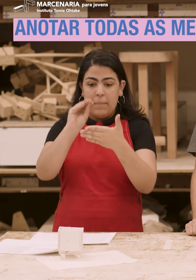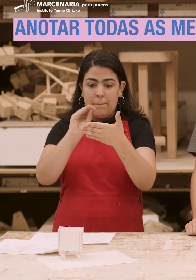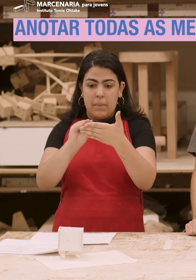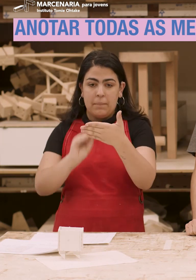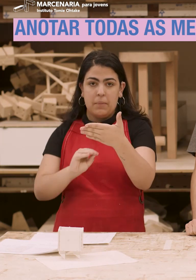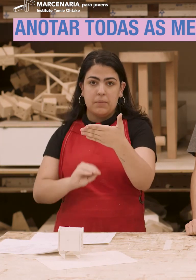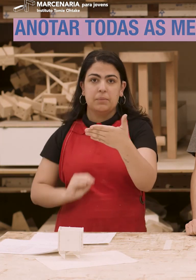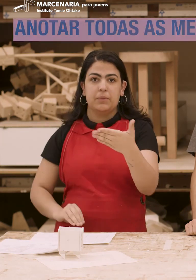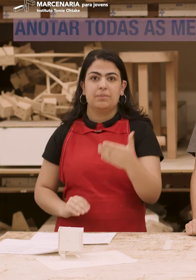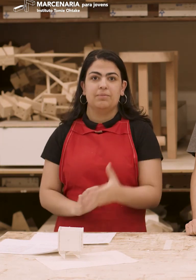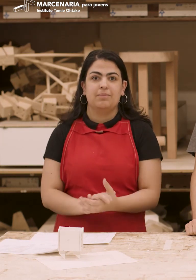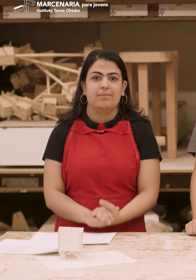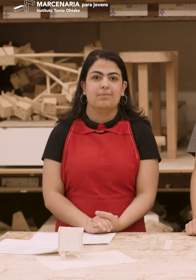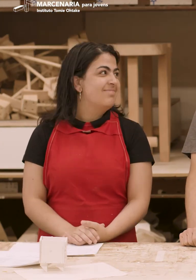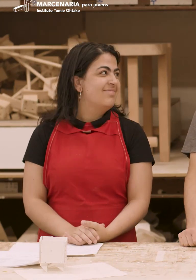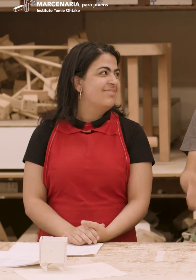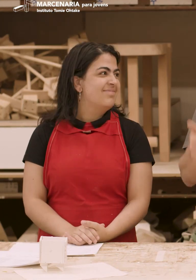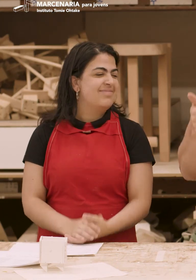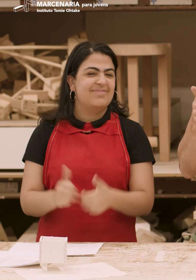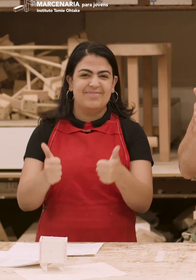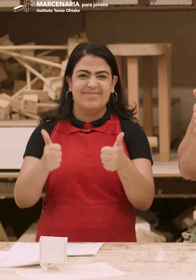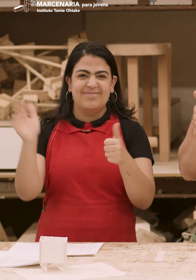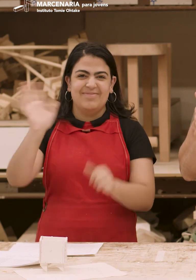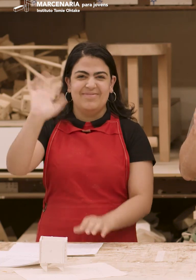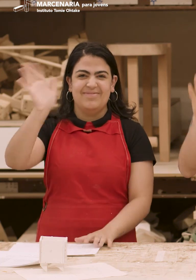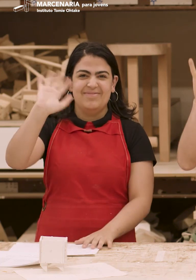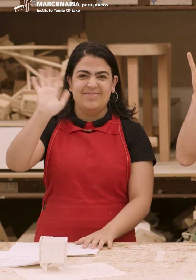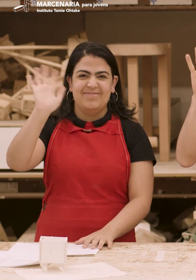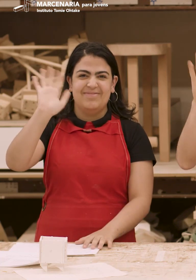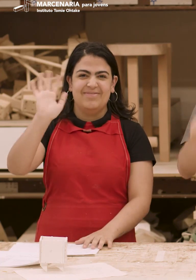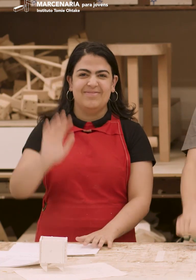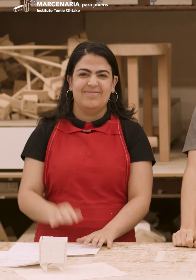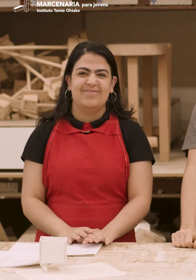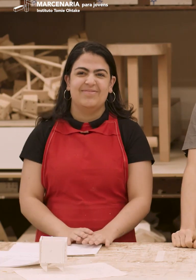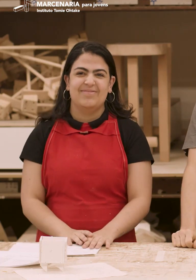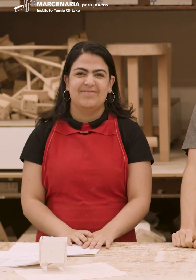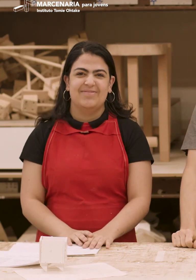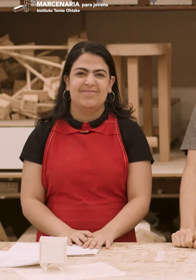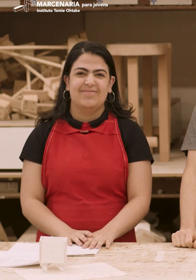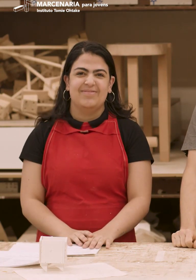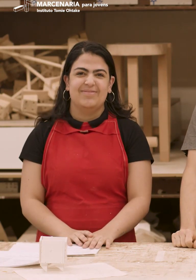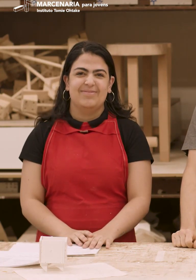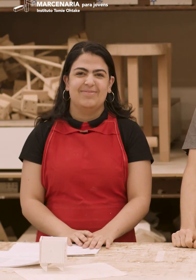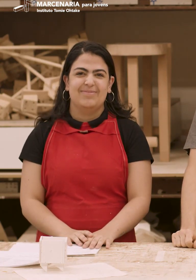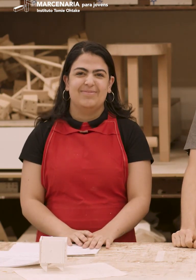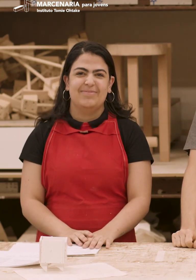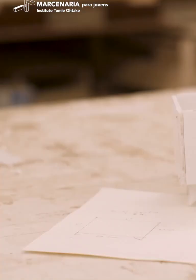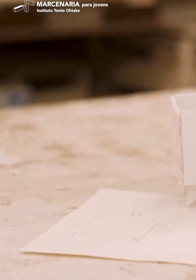Bora? É isso aí, pessoal. Até a próxima.